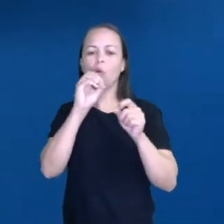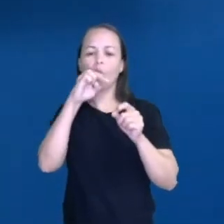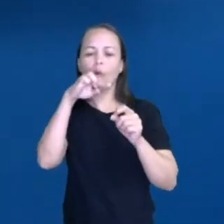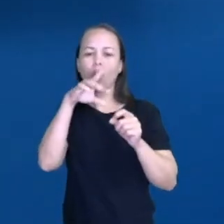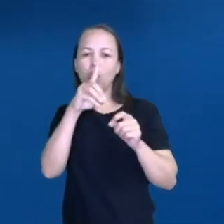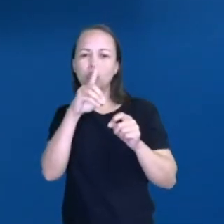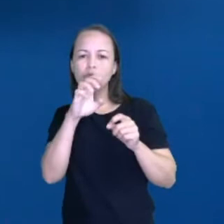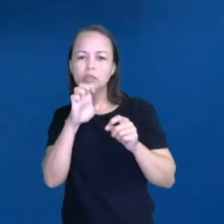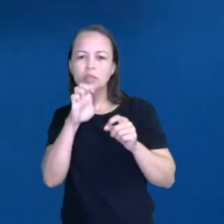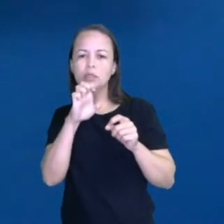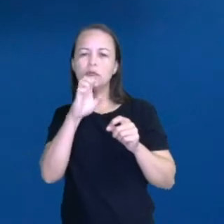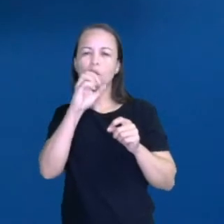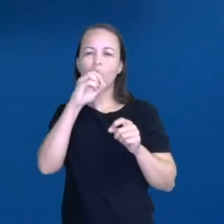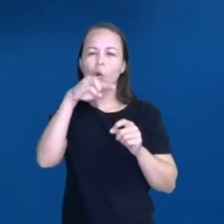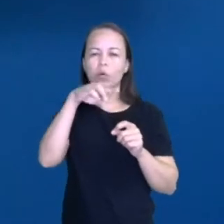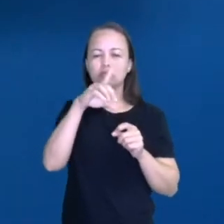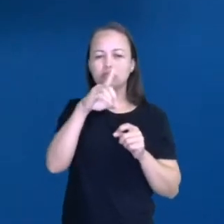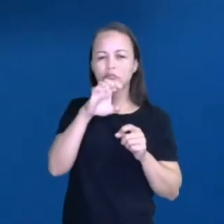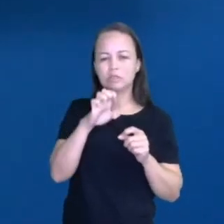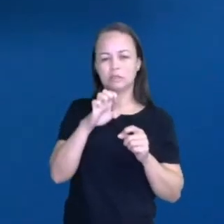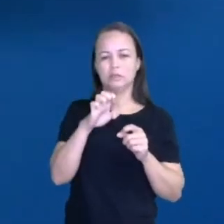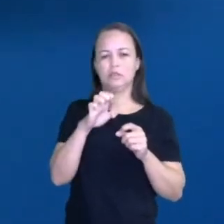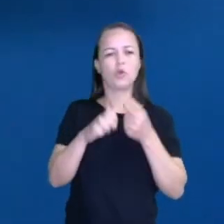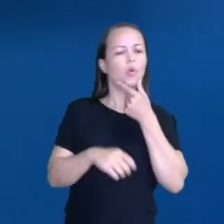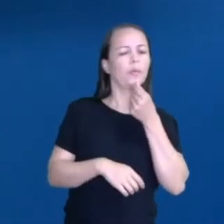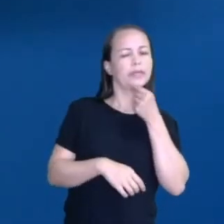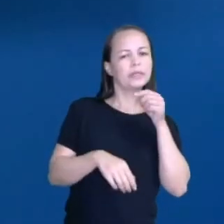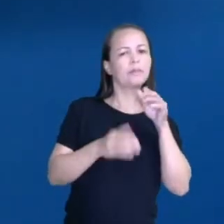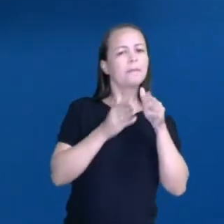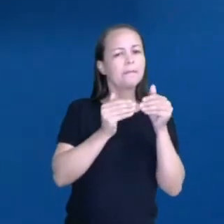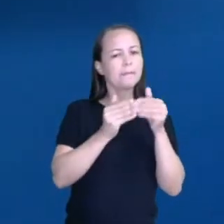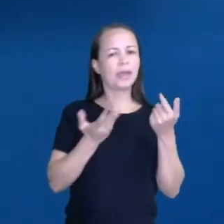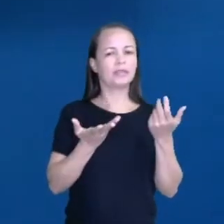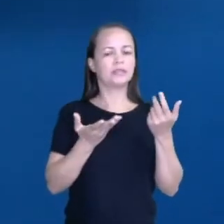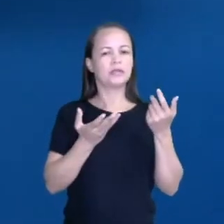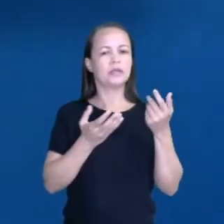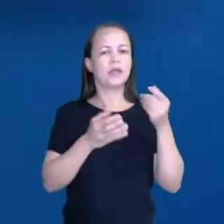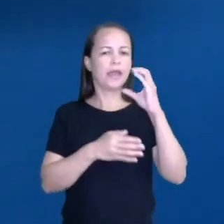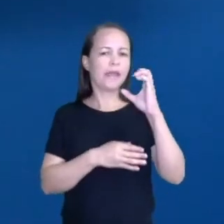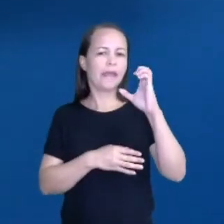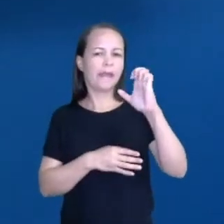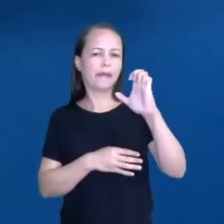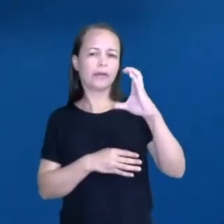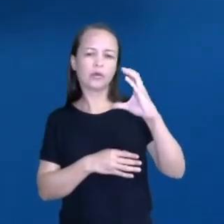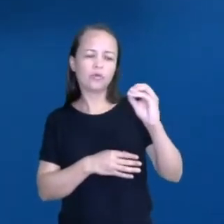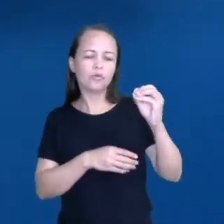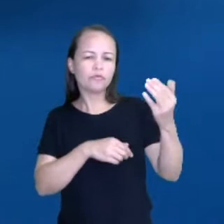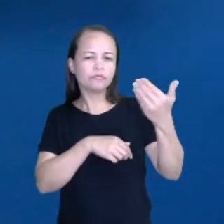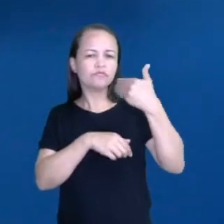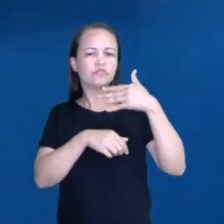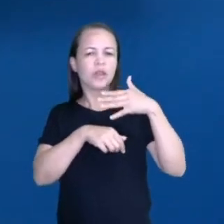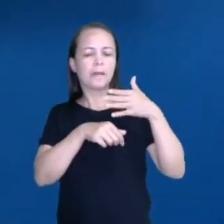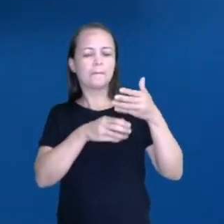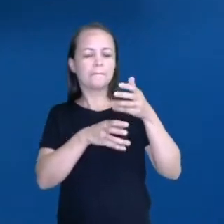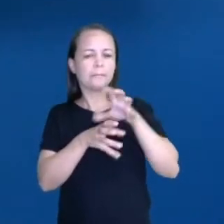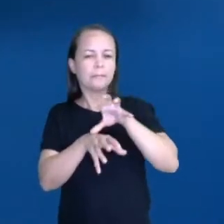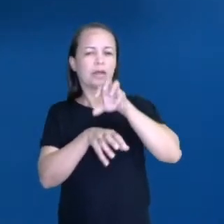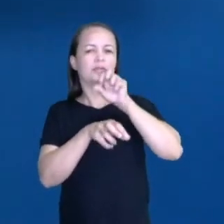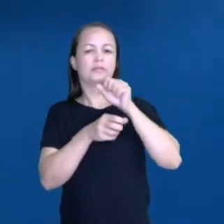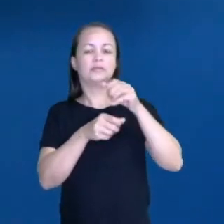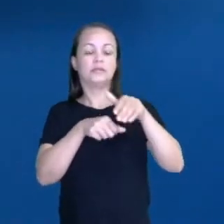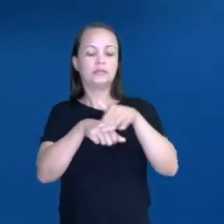também lhe pede, eco, vem passear comigo, mas não sabe se o eco é amigo ou inimigo, pois só lhe